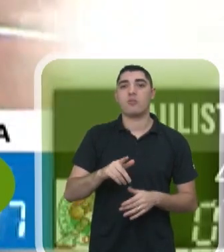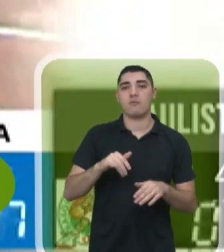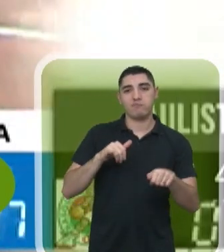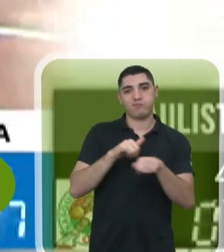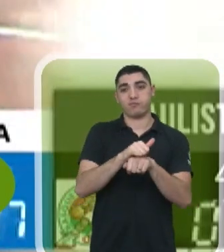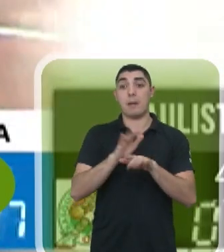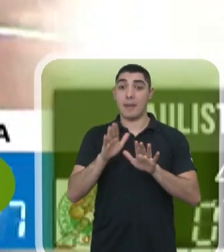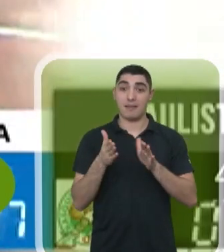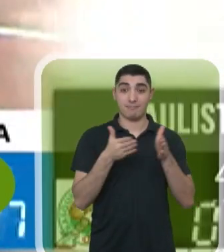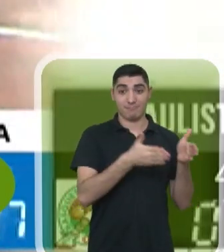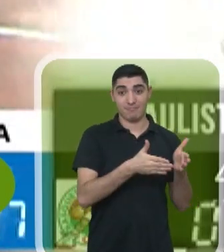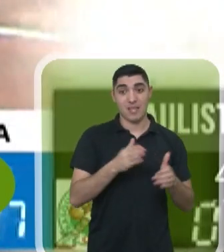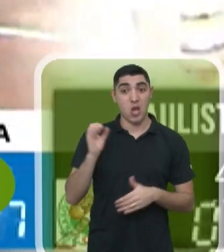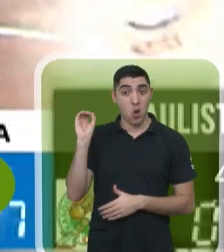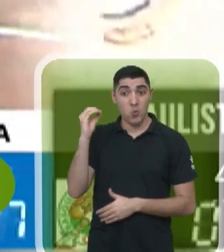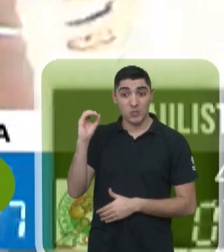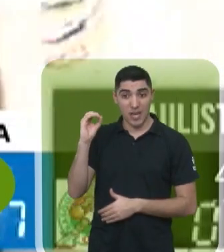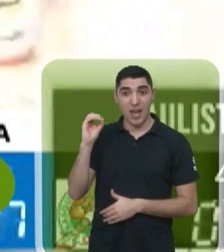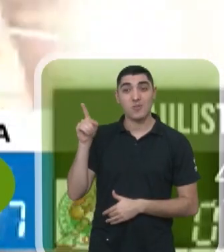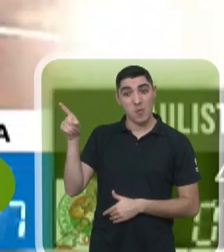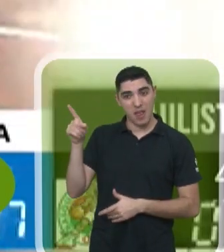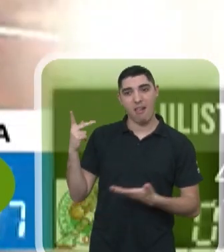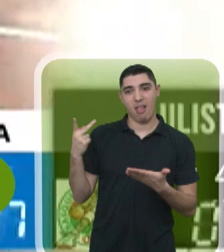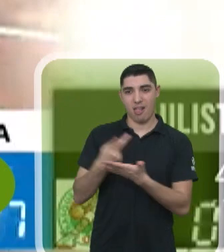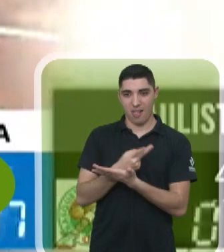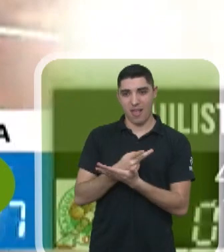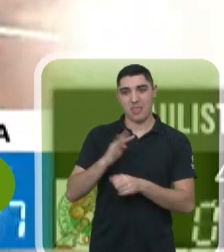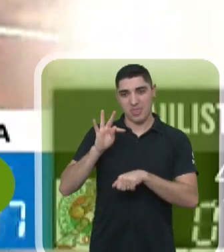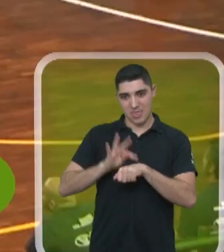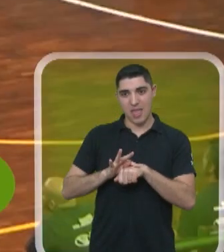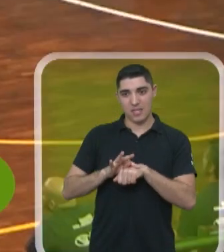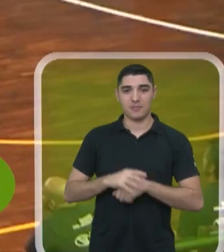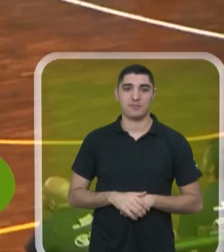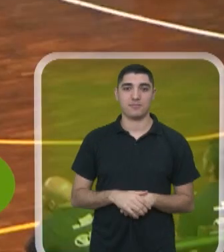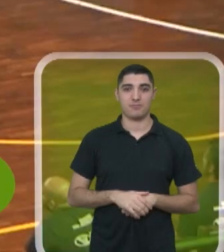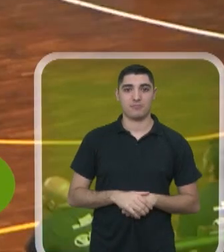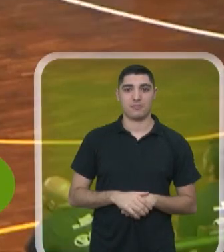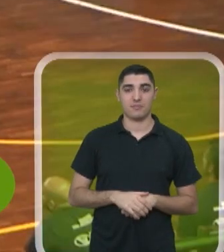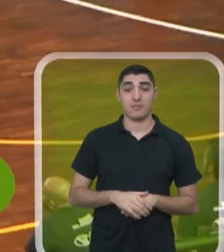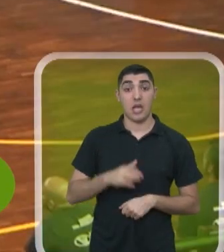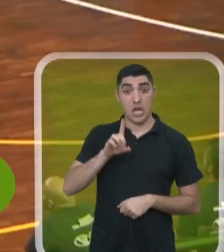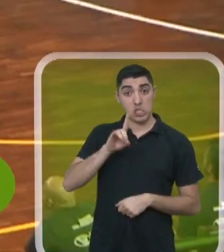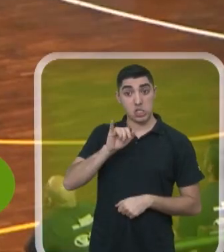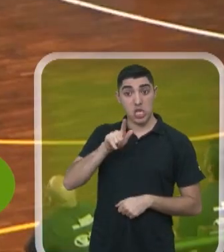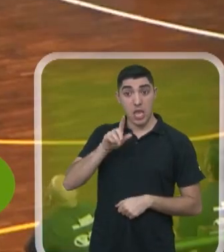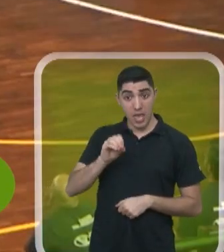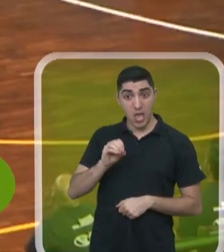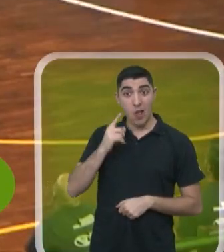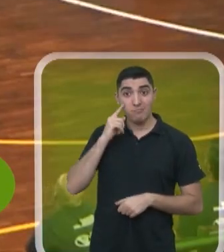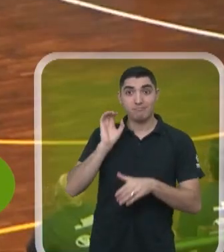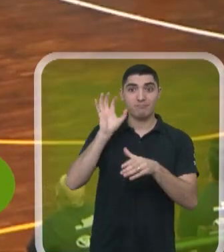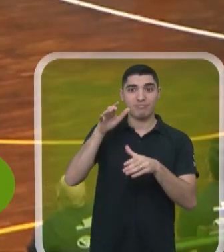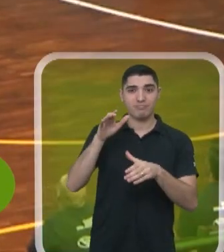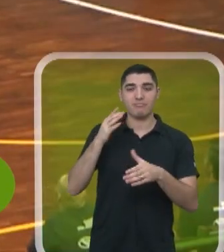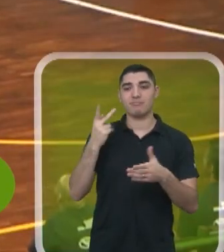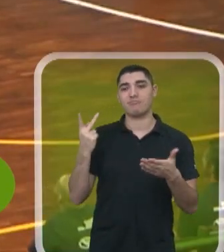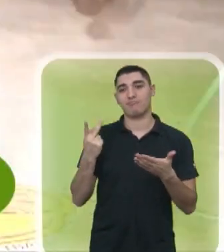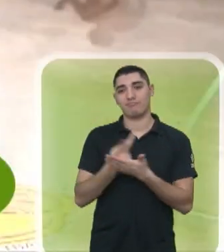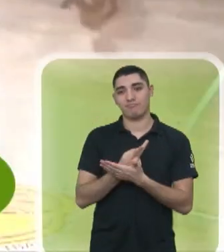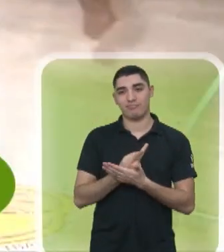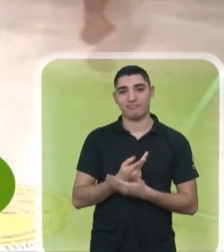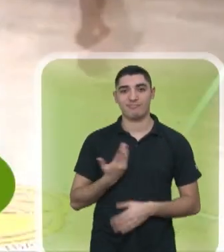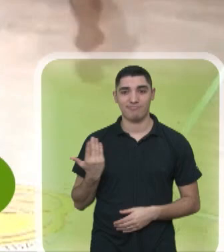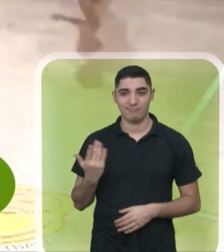desta vez anotada contra o técnico do Osasco, João Ricardo. Diego Figueiredo foi para o lance livre e a bola deu